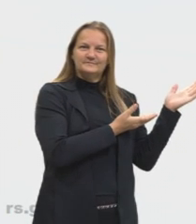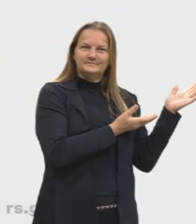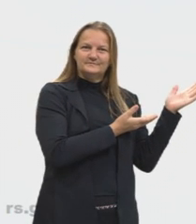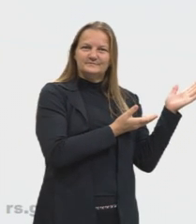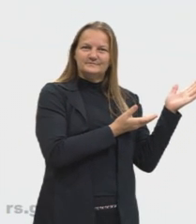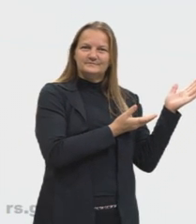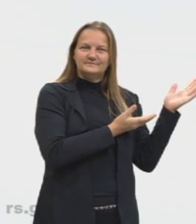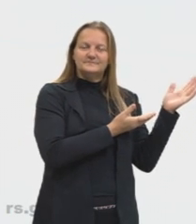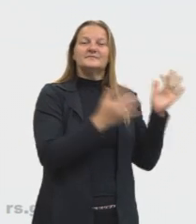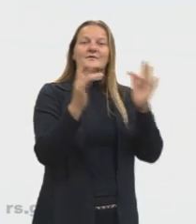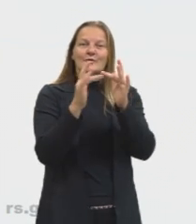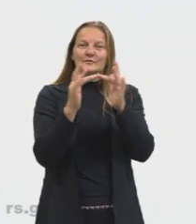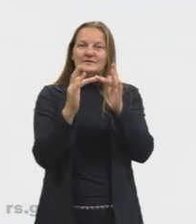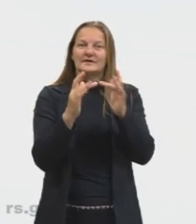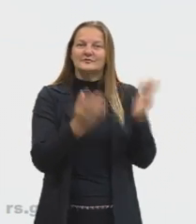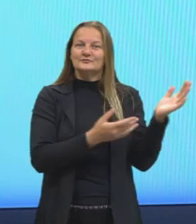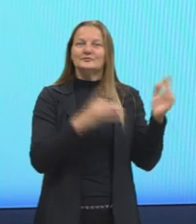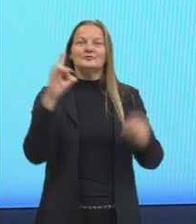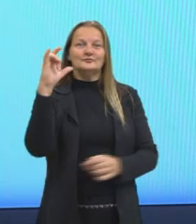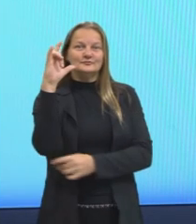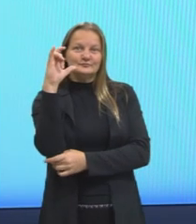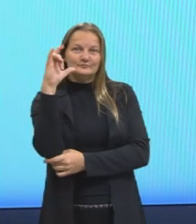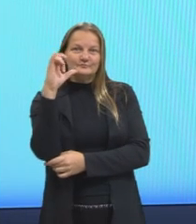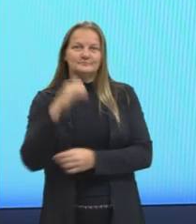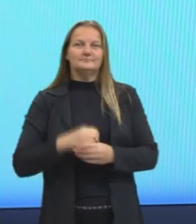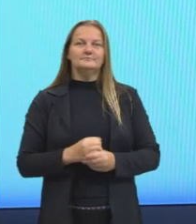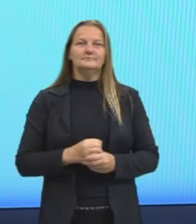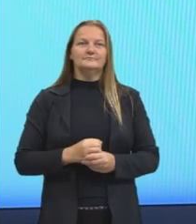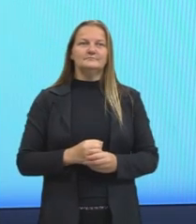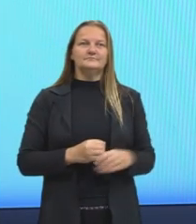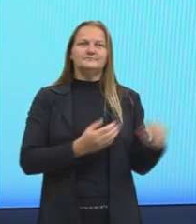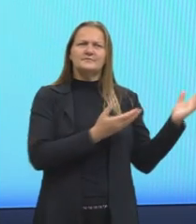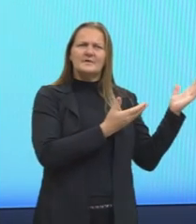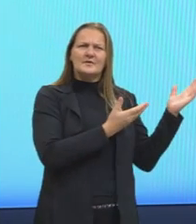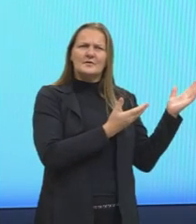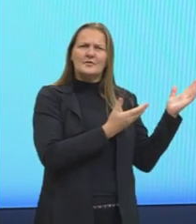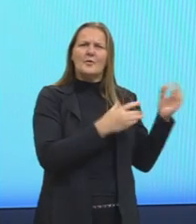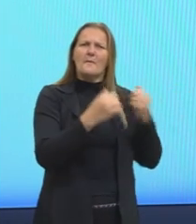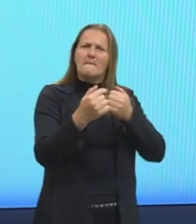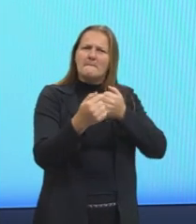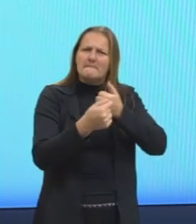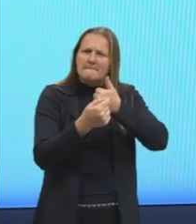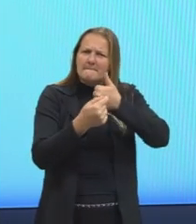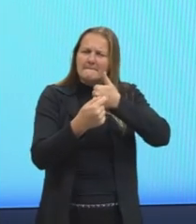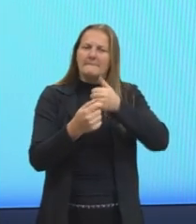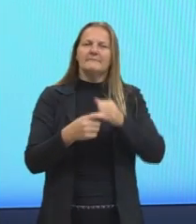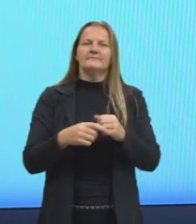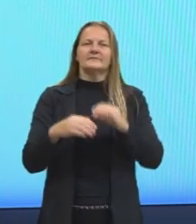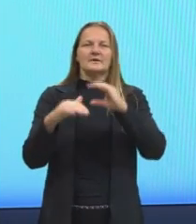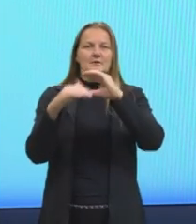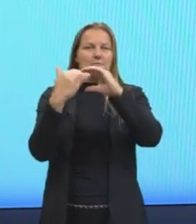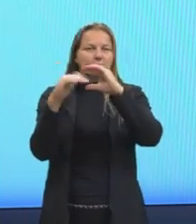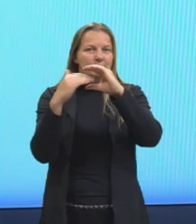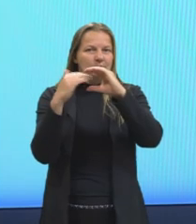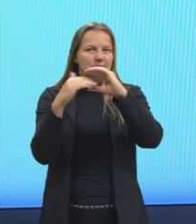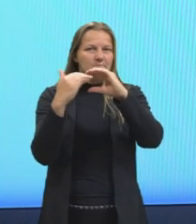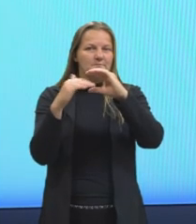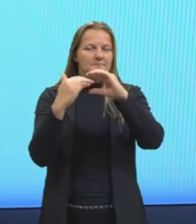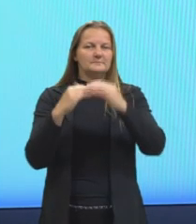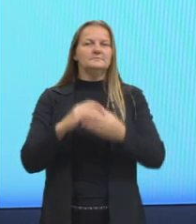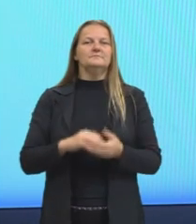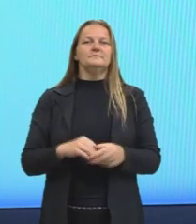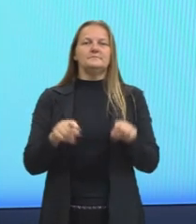meus contatos né o Instagram aí entra em contato marca lá né gurizada o meu e-mail